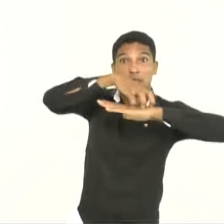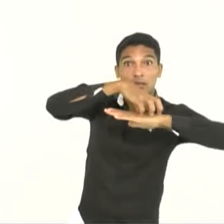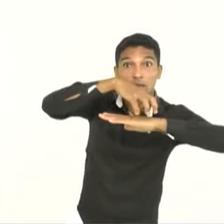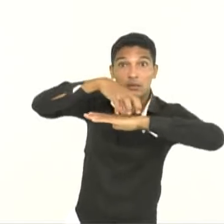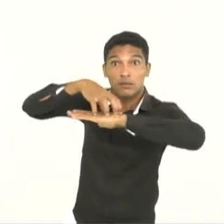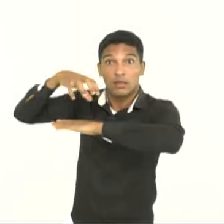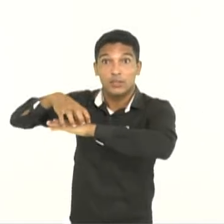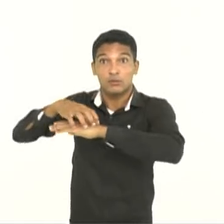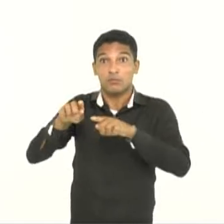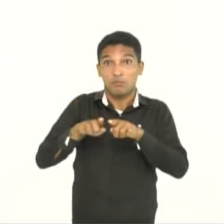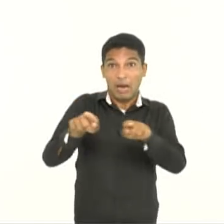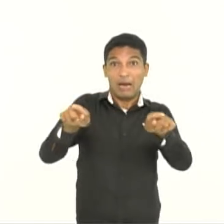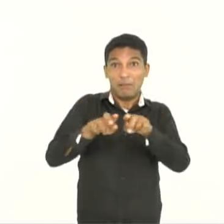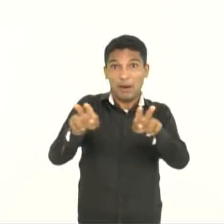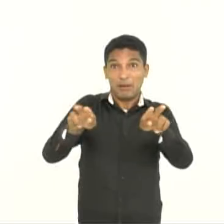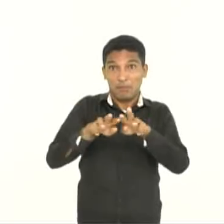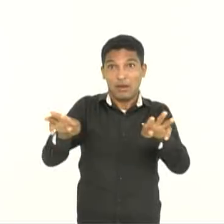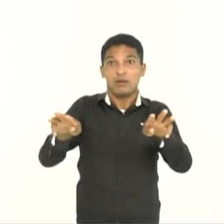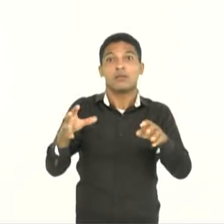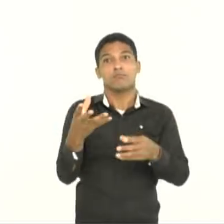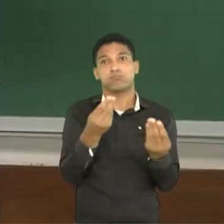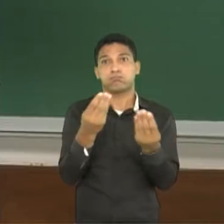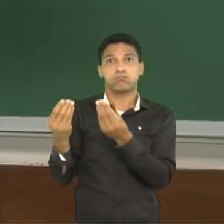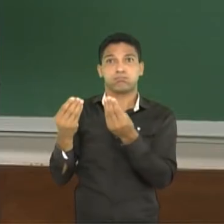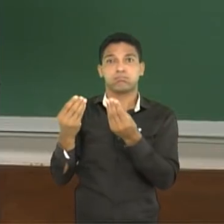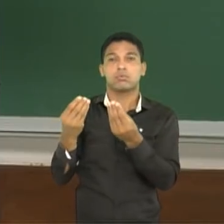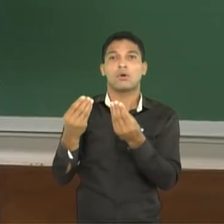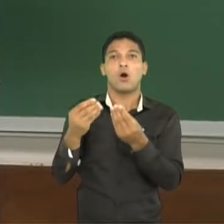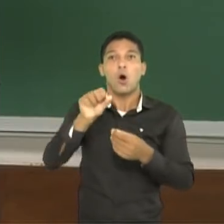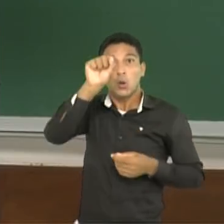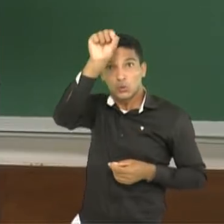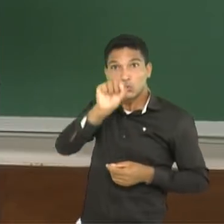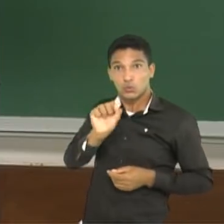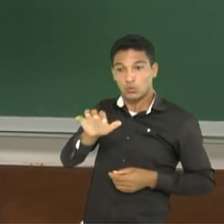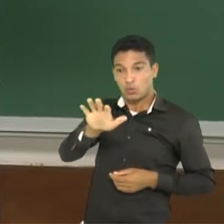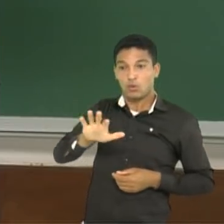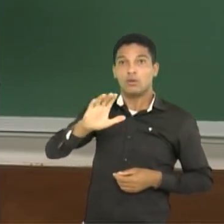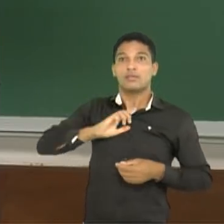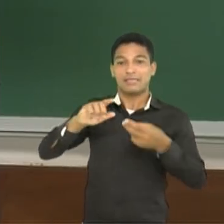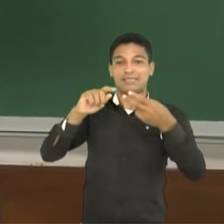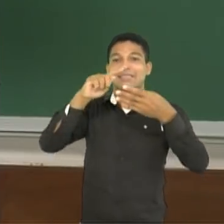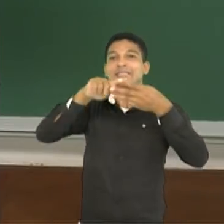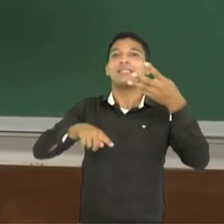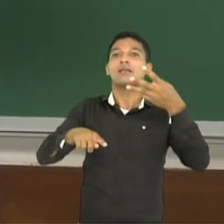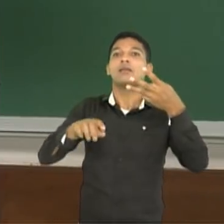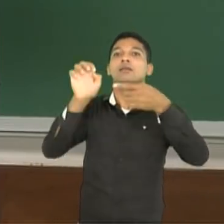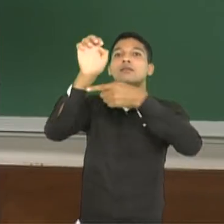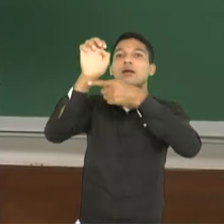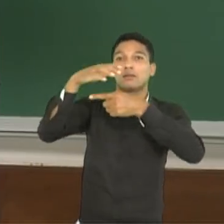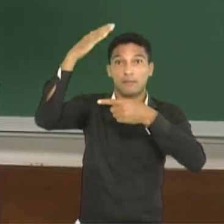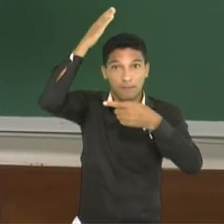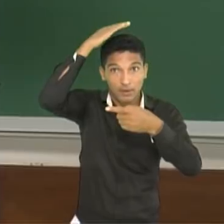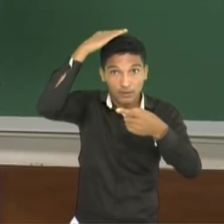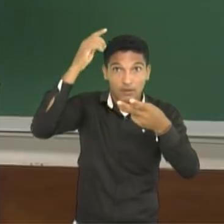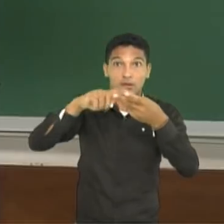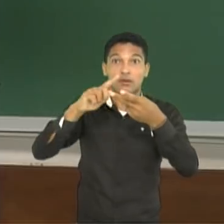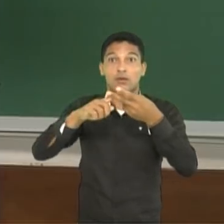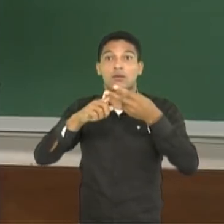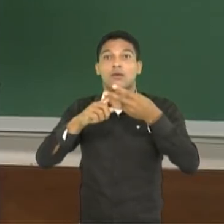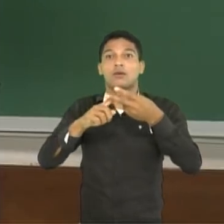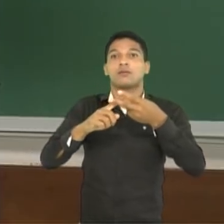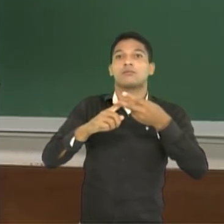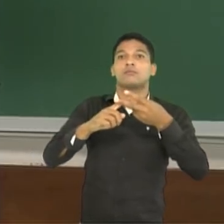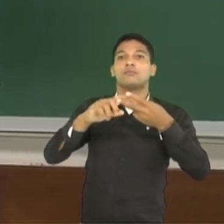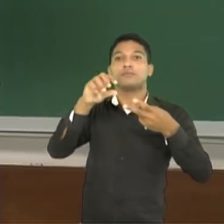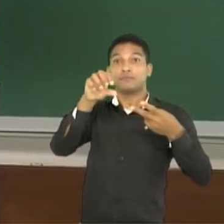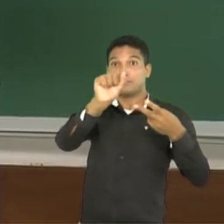entre os 3 estados da região. Lembrando lá, região Sul formada por 3 estados, Paraná, Santa Catarina, Rio Grande do